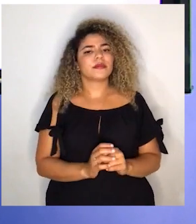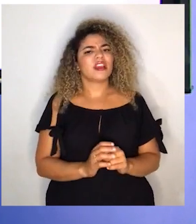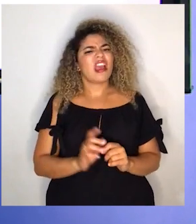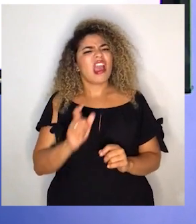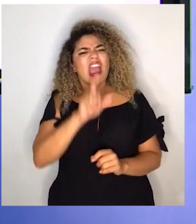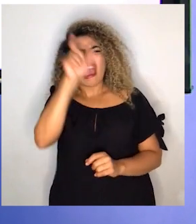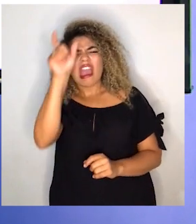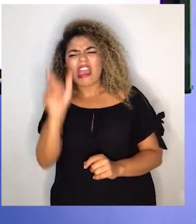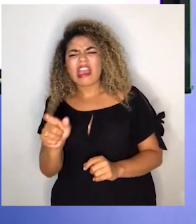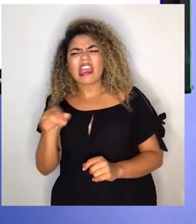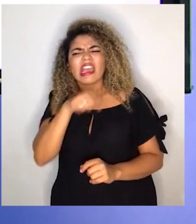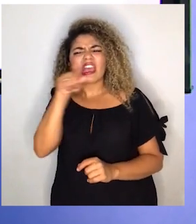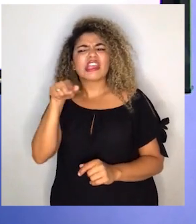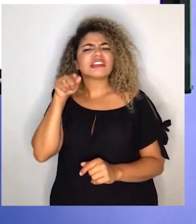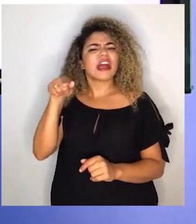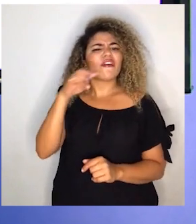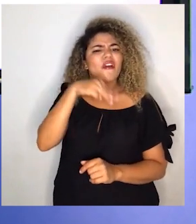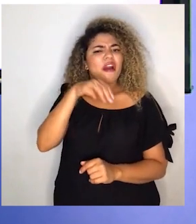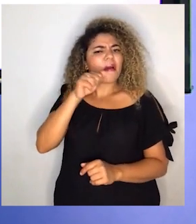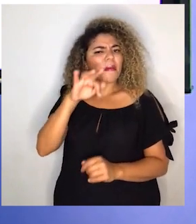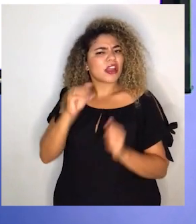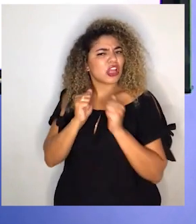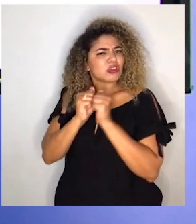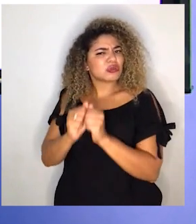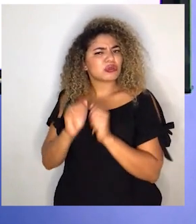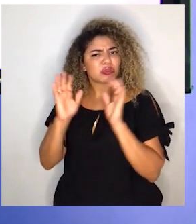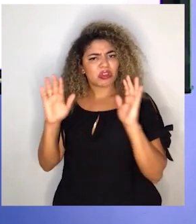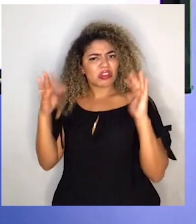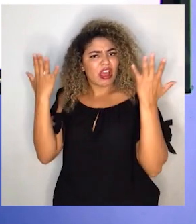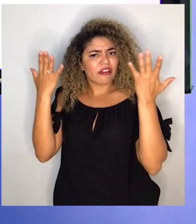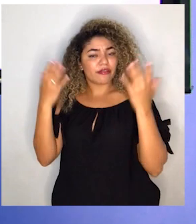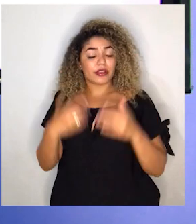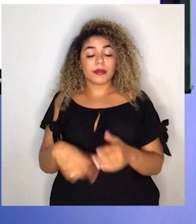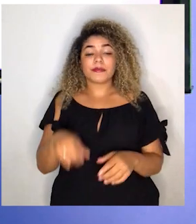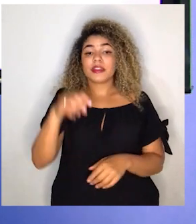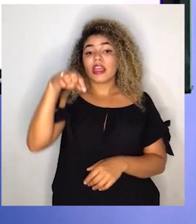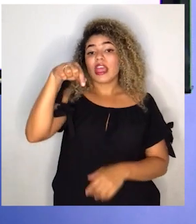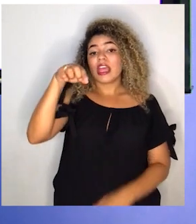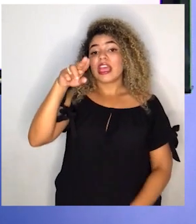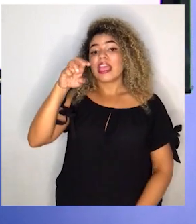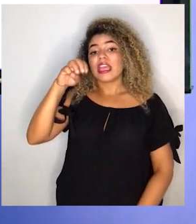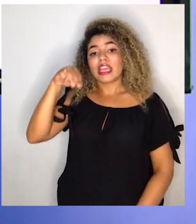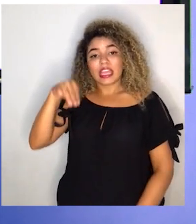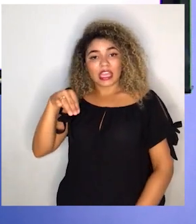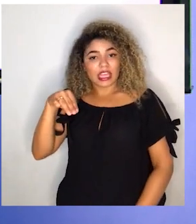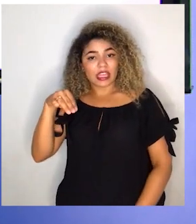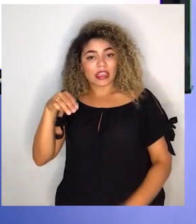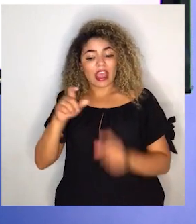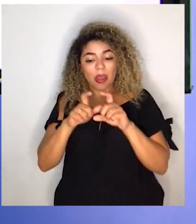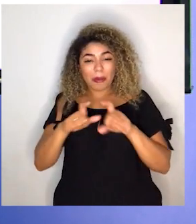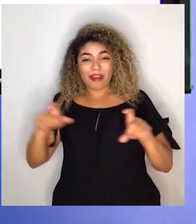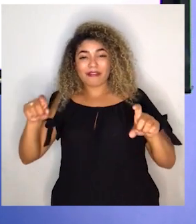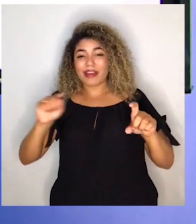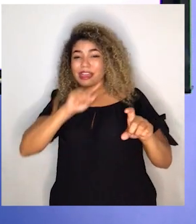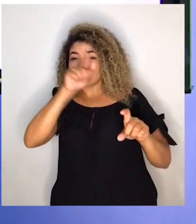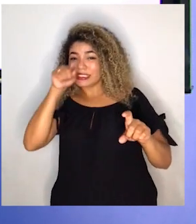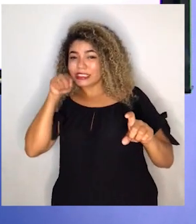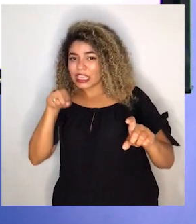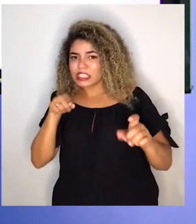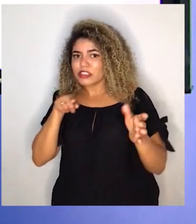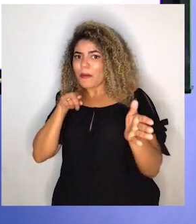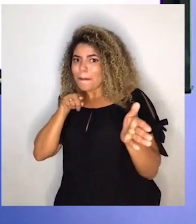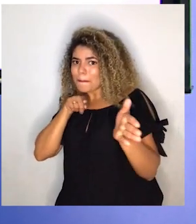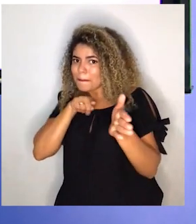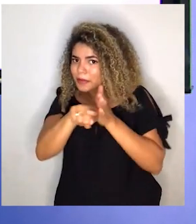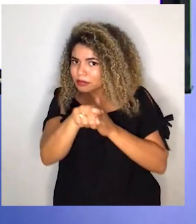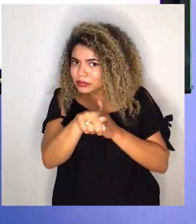Quem estava com a Maria na festa? Neste caso, temos o pronome interrogativo quem em uma oração interrogativa